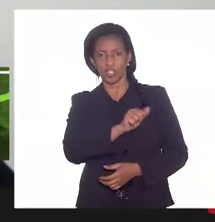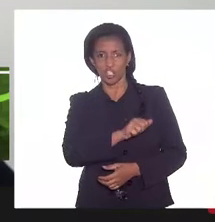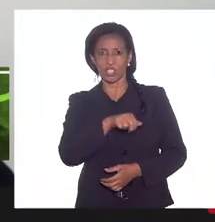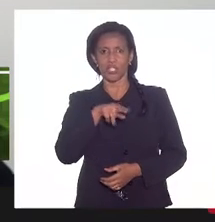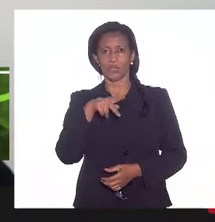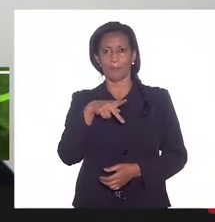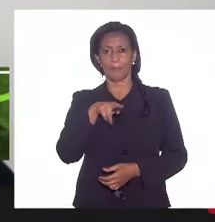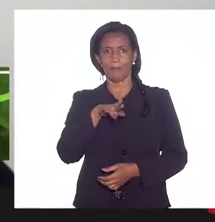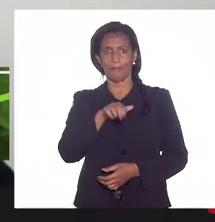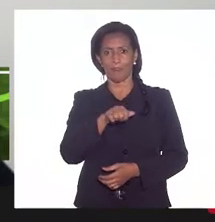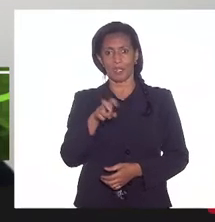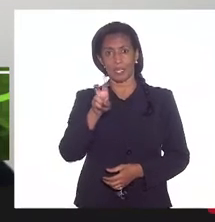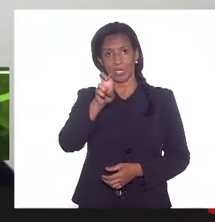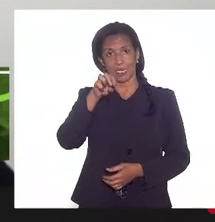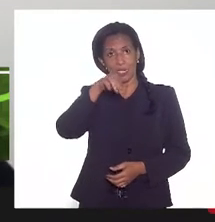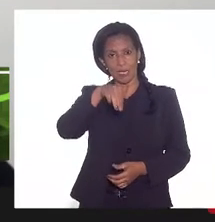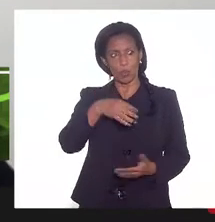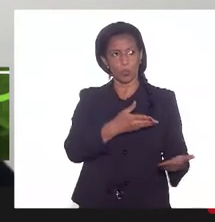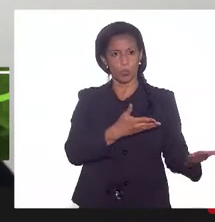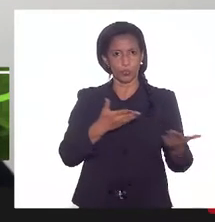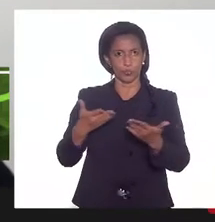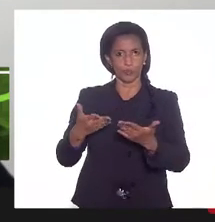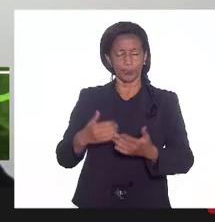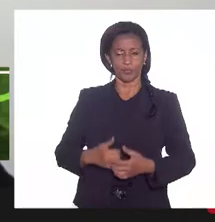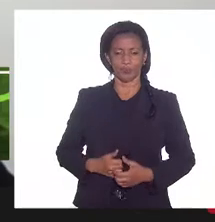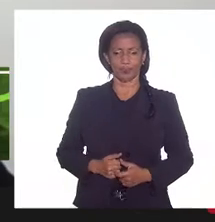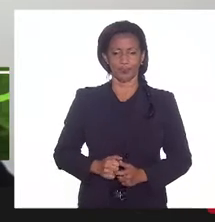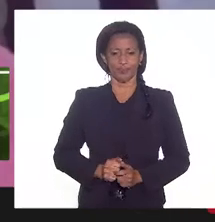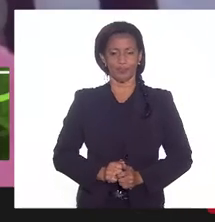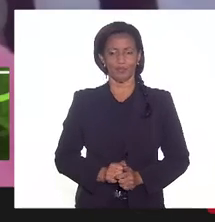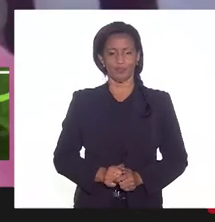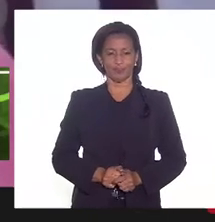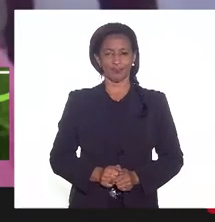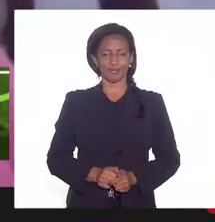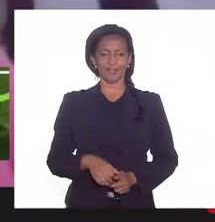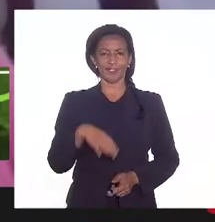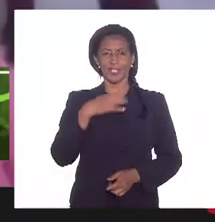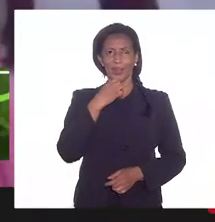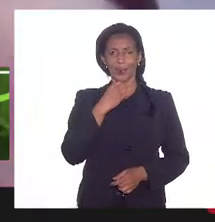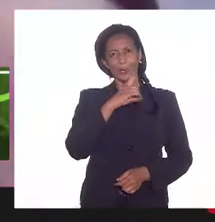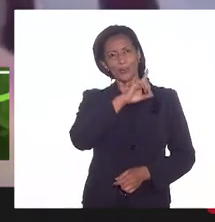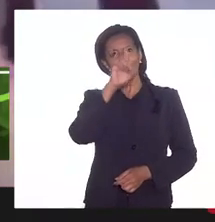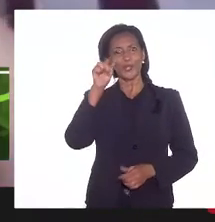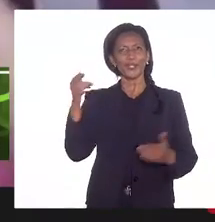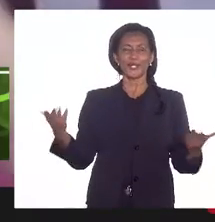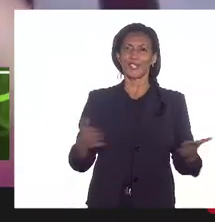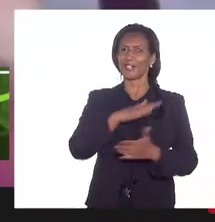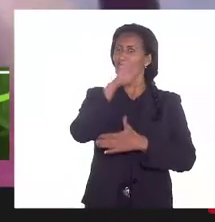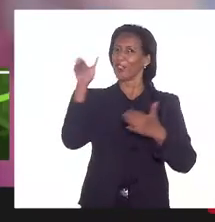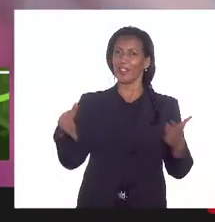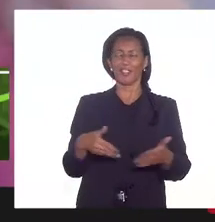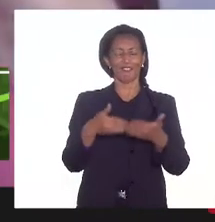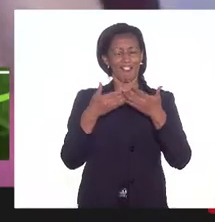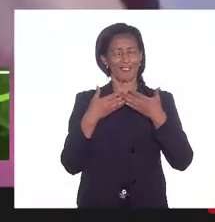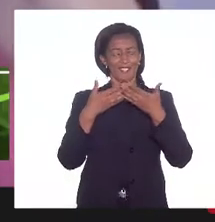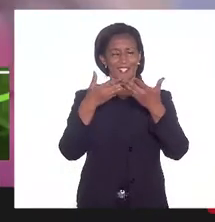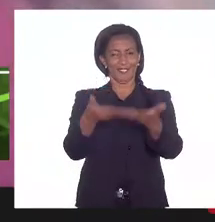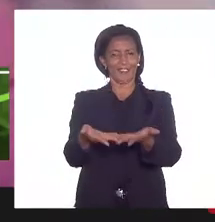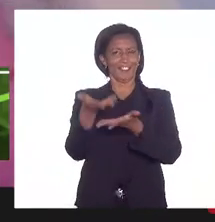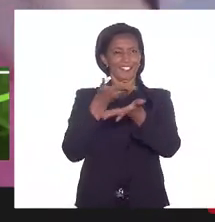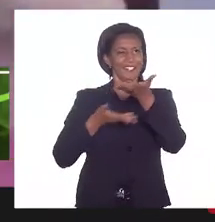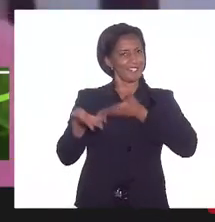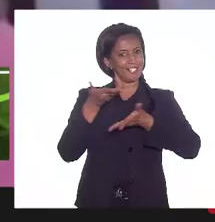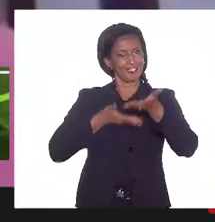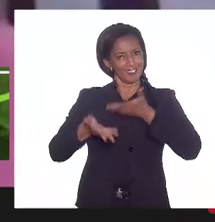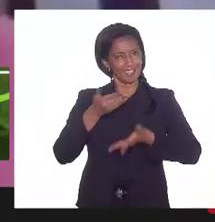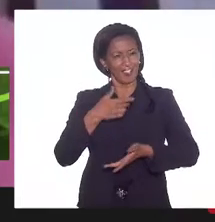você tem a palavra por cinco minutos aqui bom dia a todos bom dia a todas todos alguns parceiros que eu